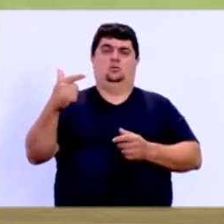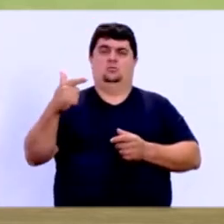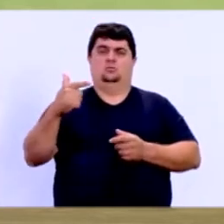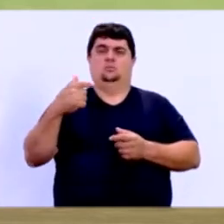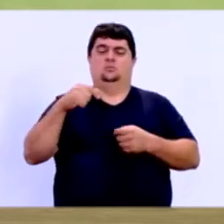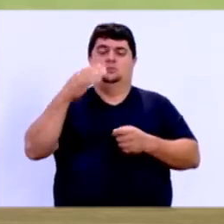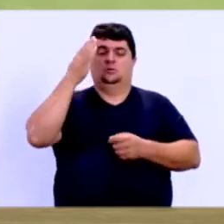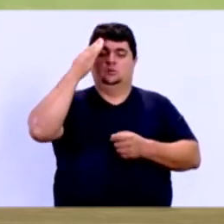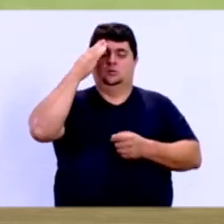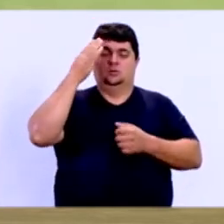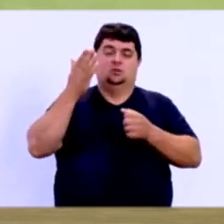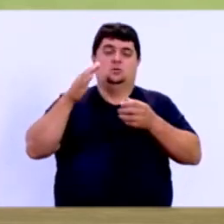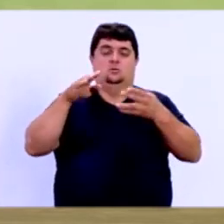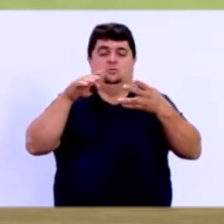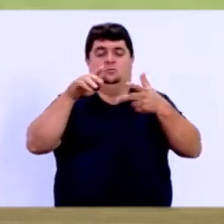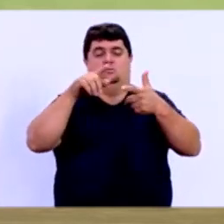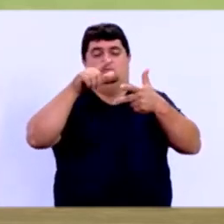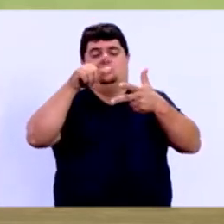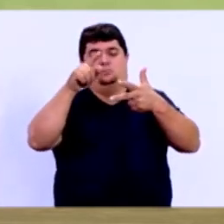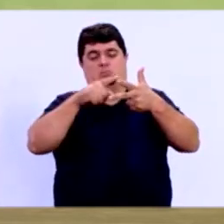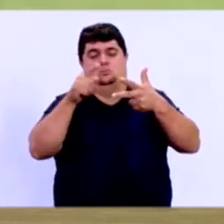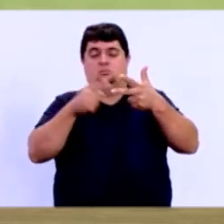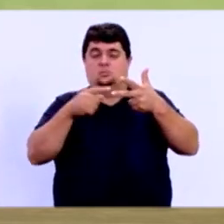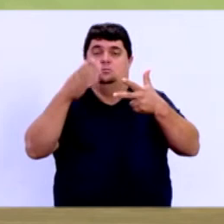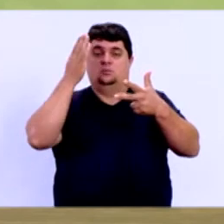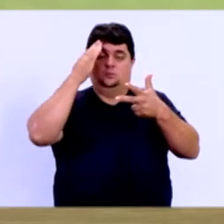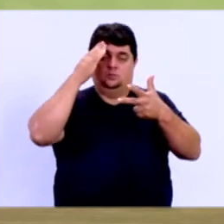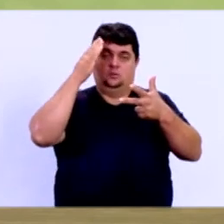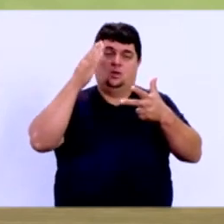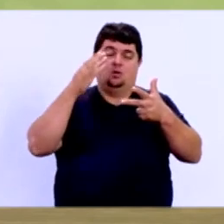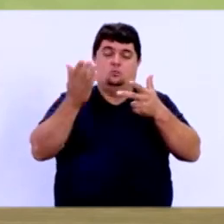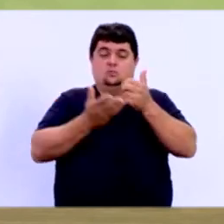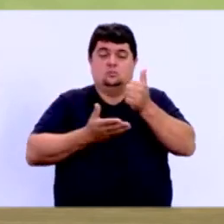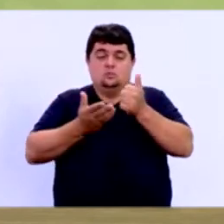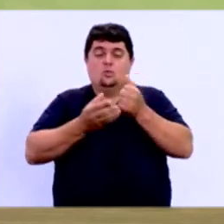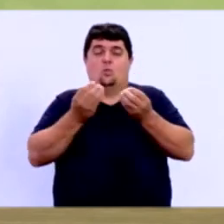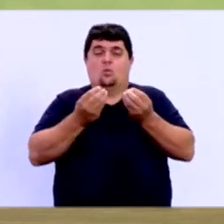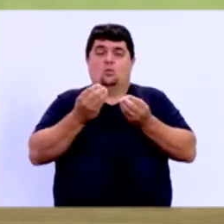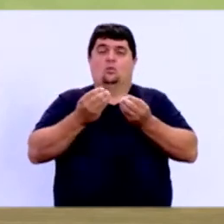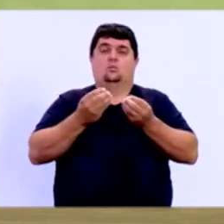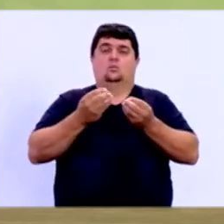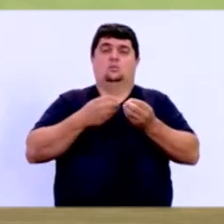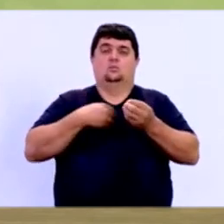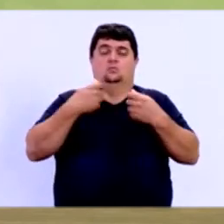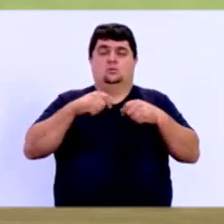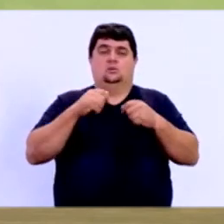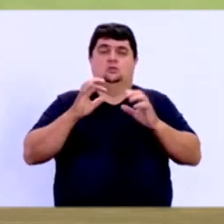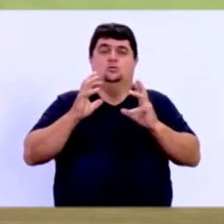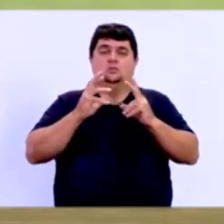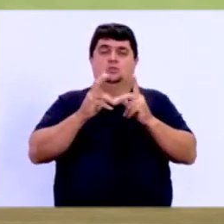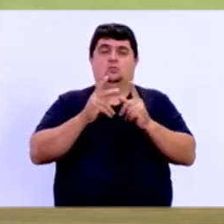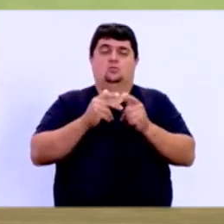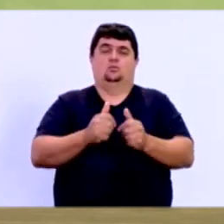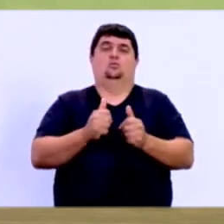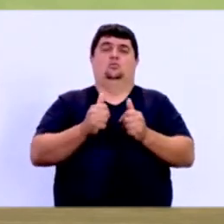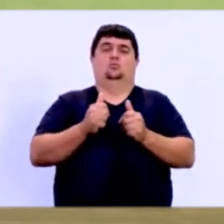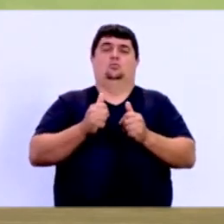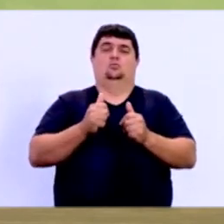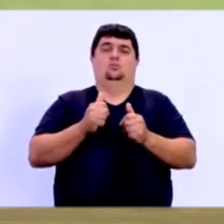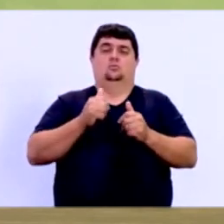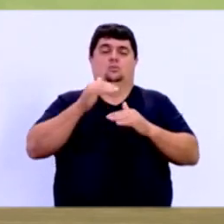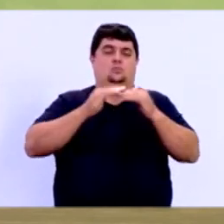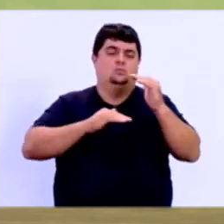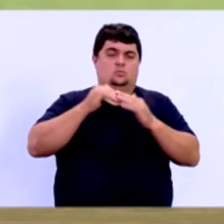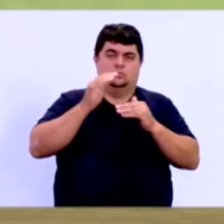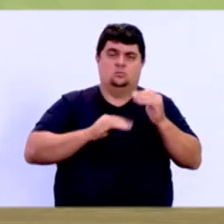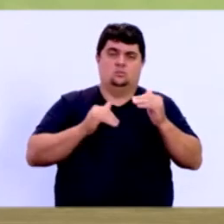os dirigentes, os proprietários traçarem planos, metas e objetivos e os demais participantes da organização, os demais